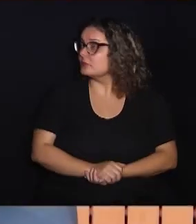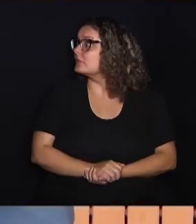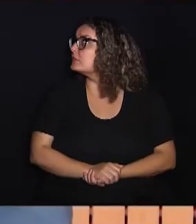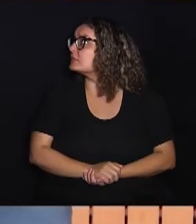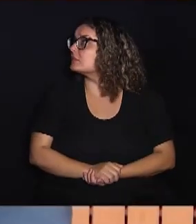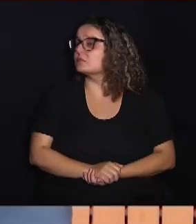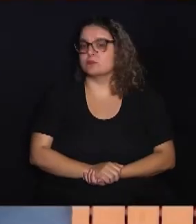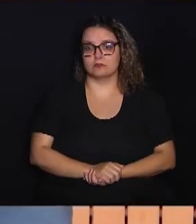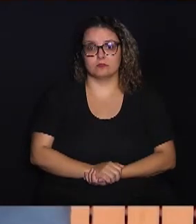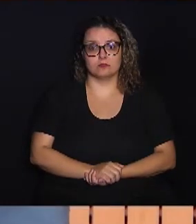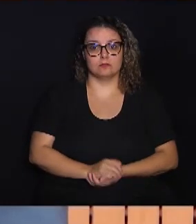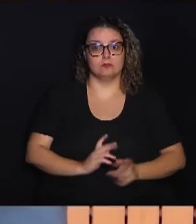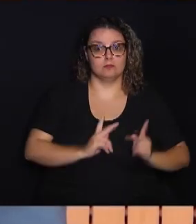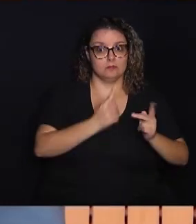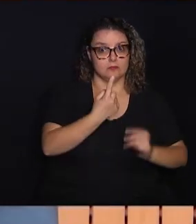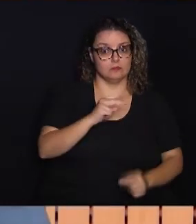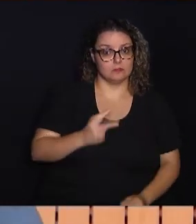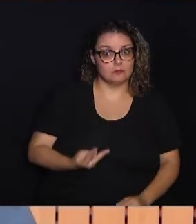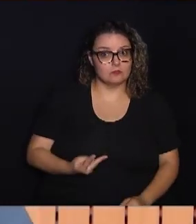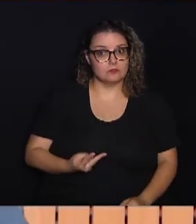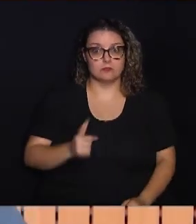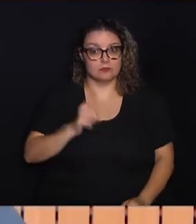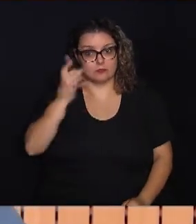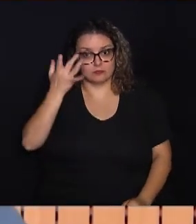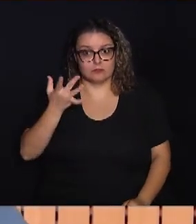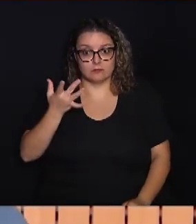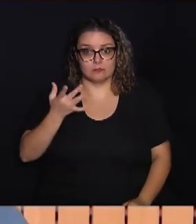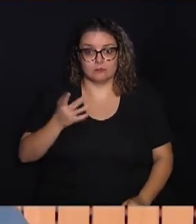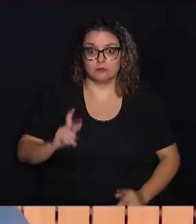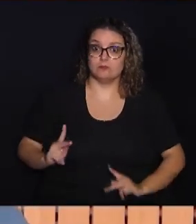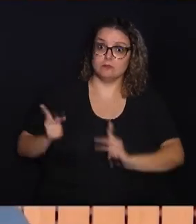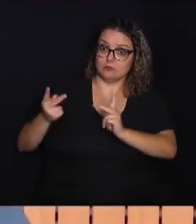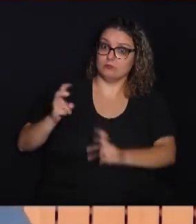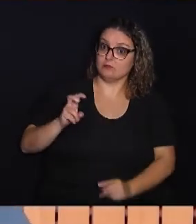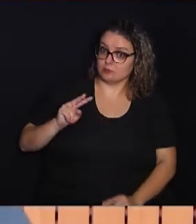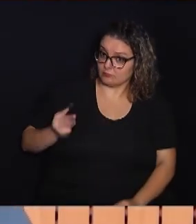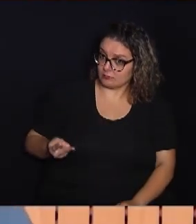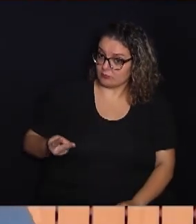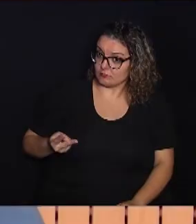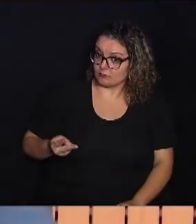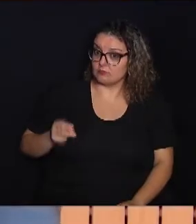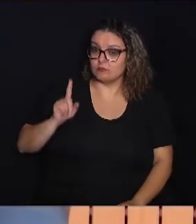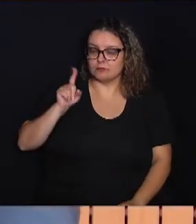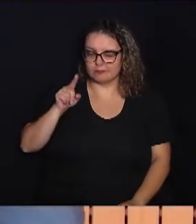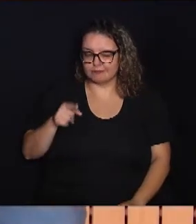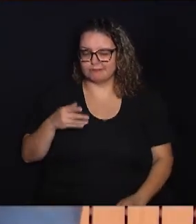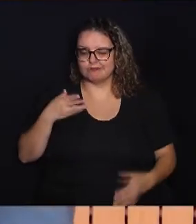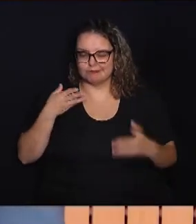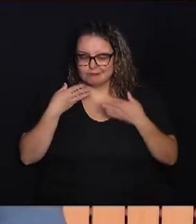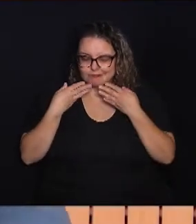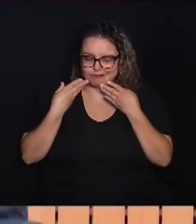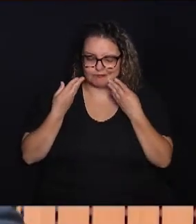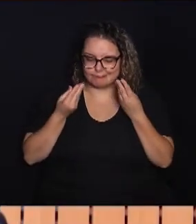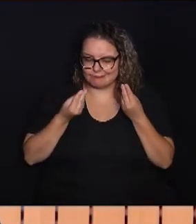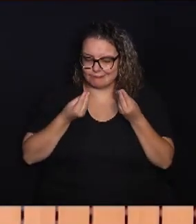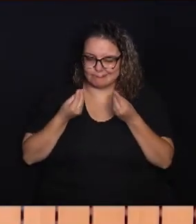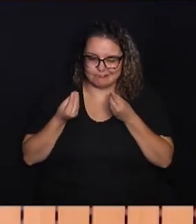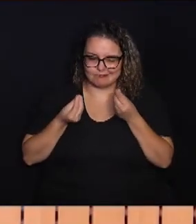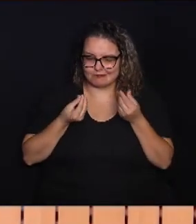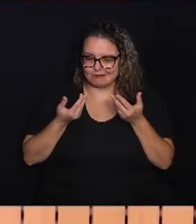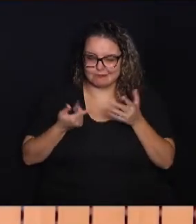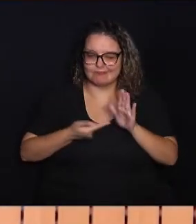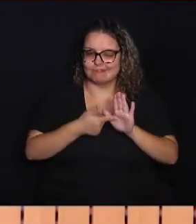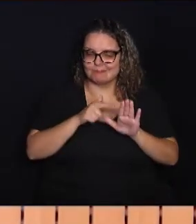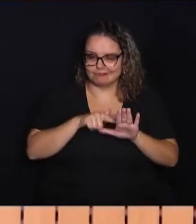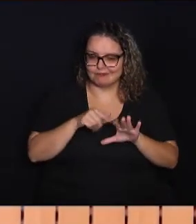uma vez não é fácil mas ganhar cinco vezes eu posso dizer também que é muito saboroso Espero que quem esteja aqui nas disputas